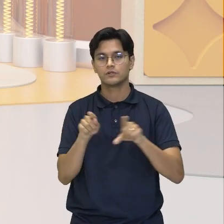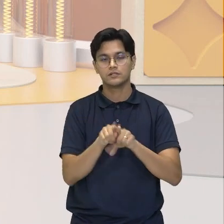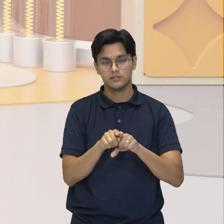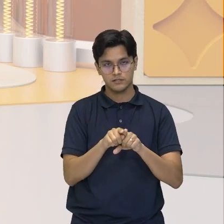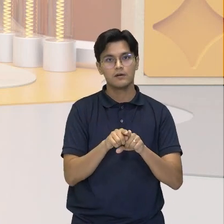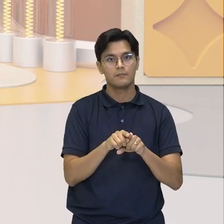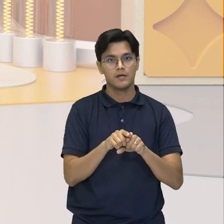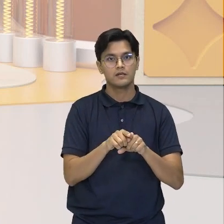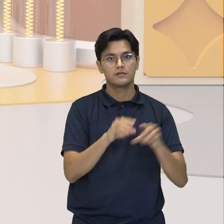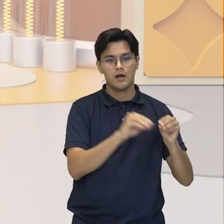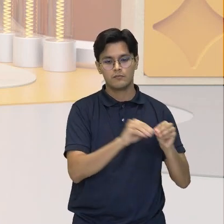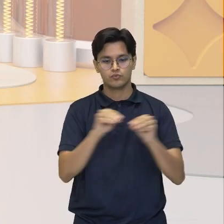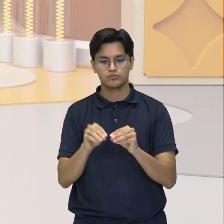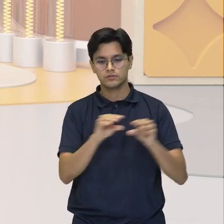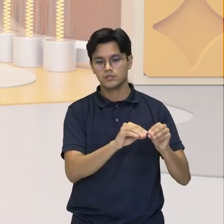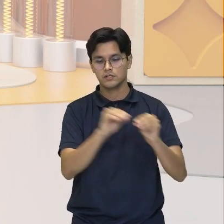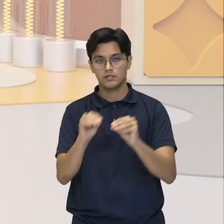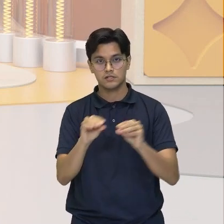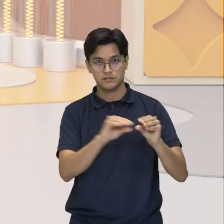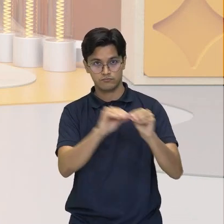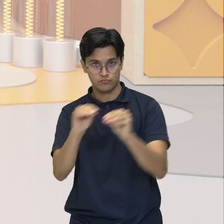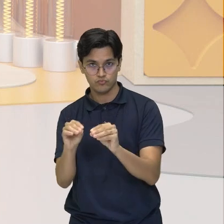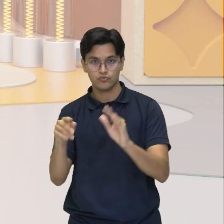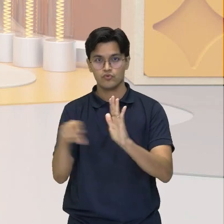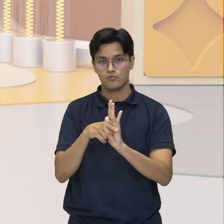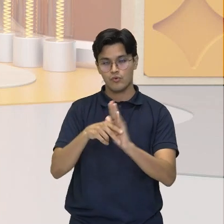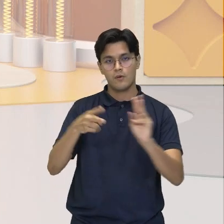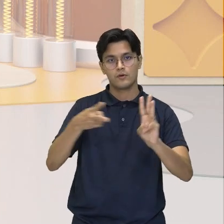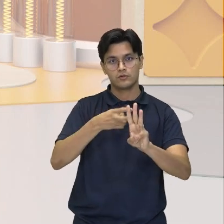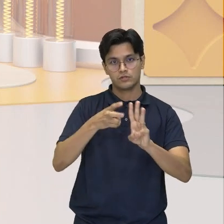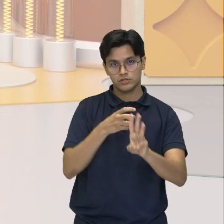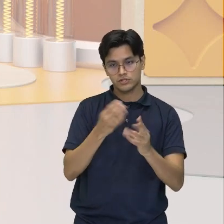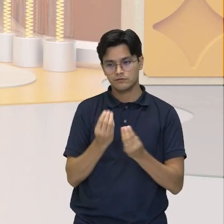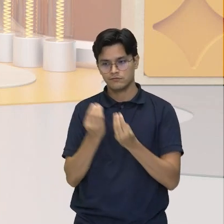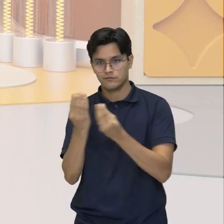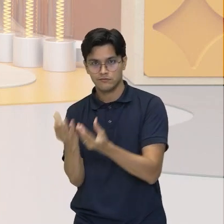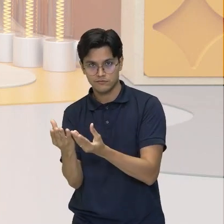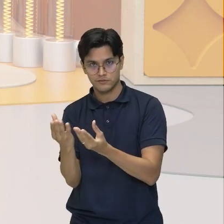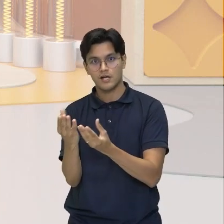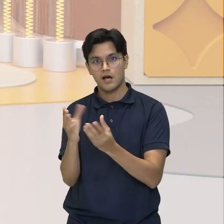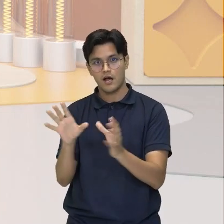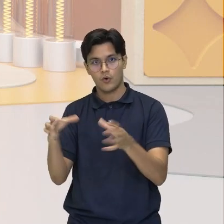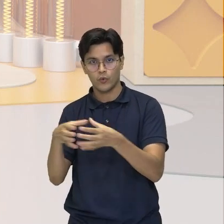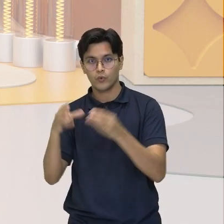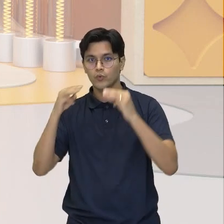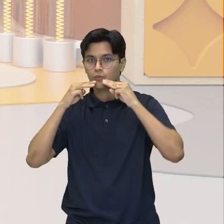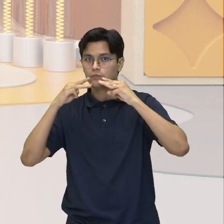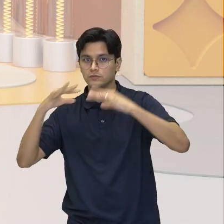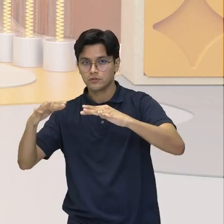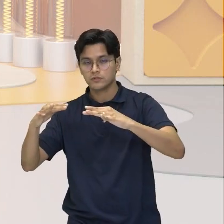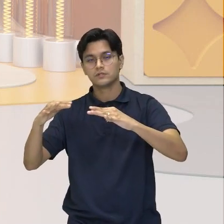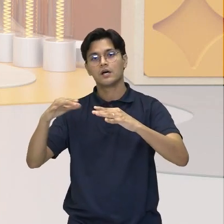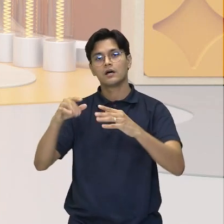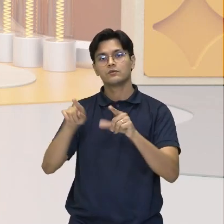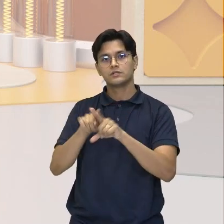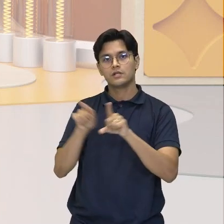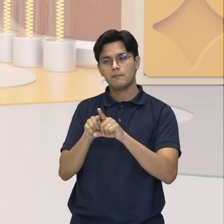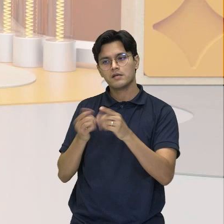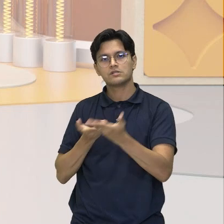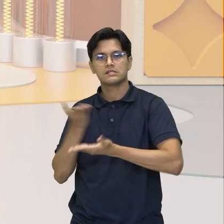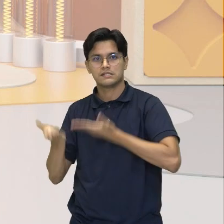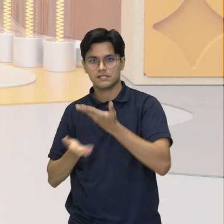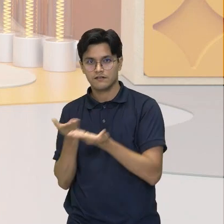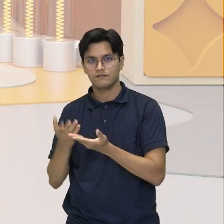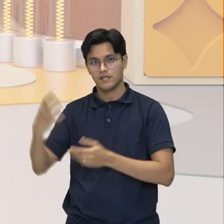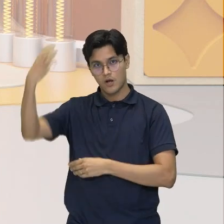entre colonos, missionários e os serviços reais da coroa. Então, era ele que ia fazer essa divisão dessa mão de